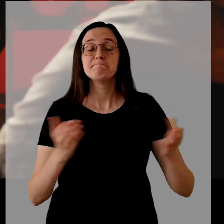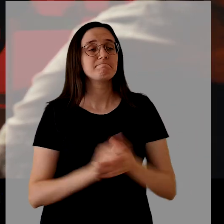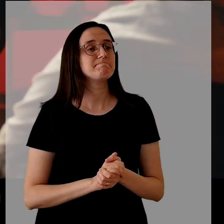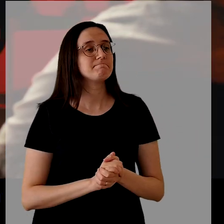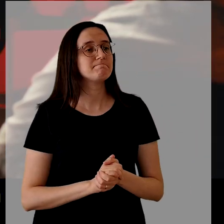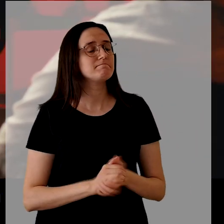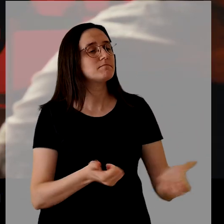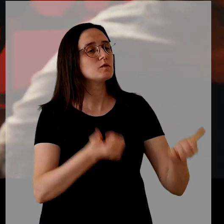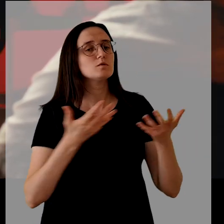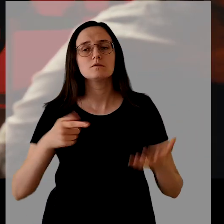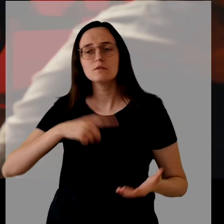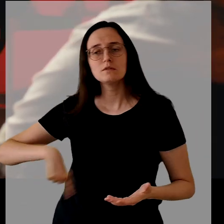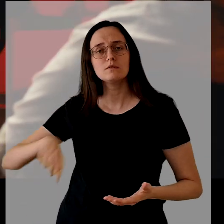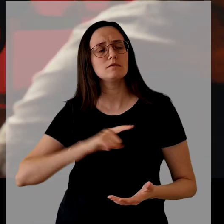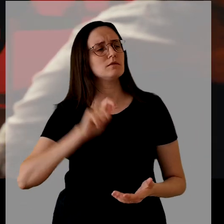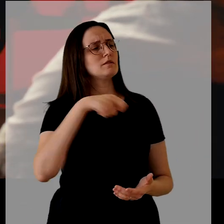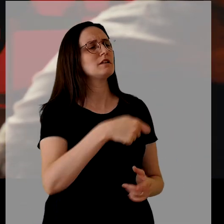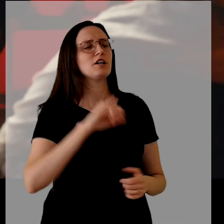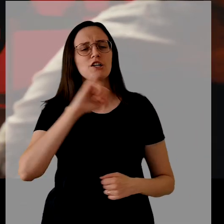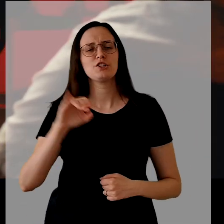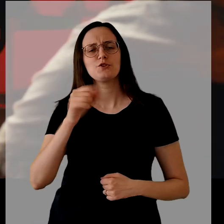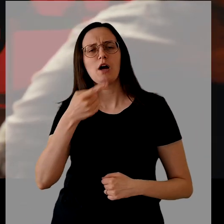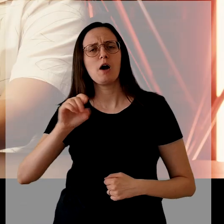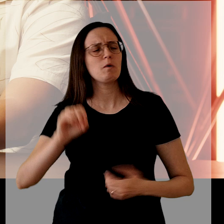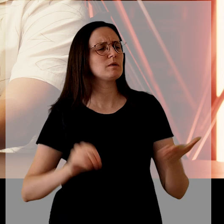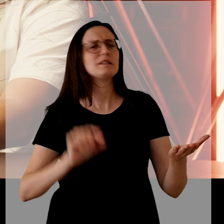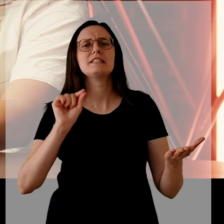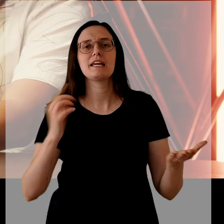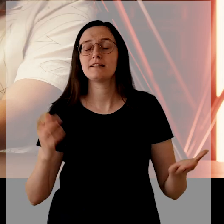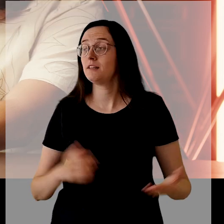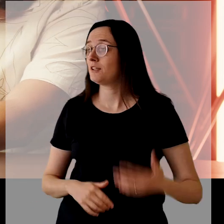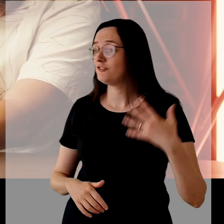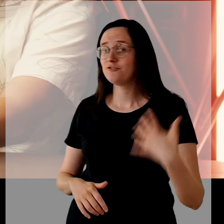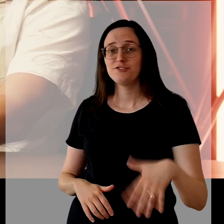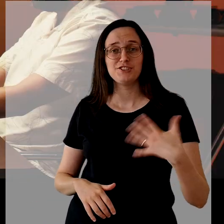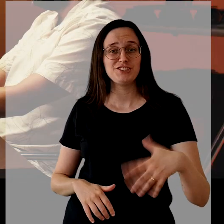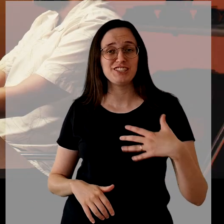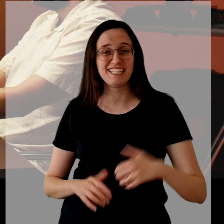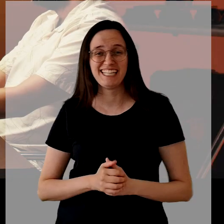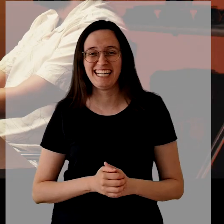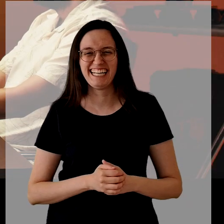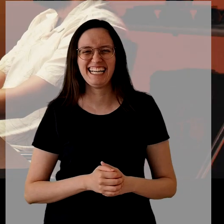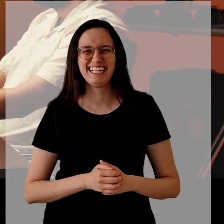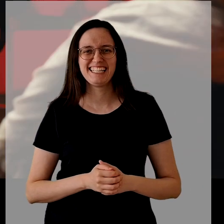Então, Johnny, conte pra gente quem é João Castelo Branco, né? Vixe!